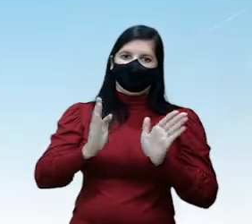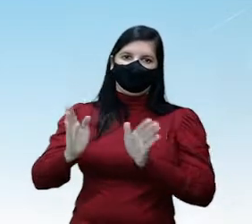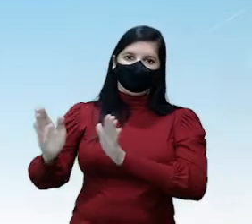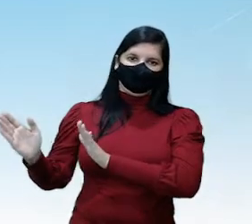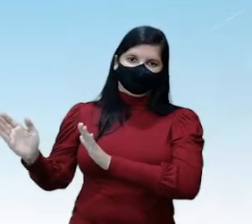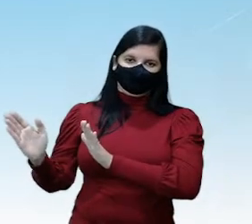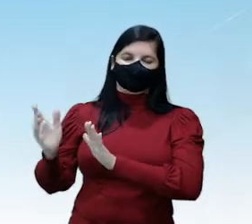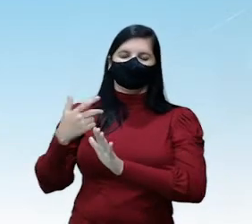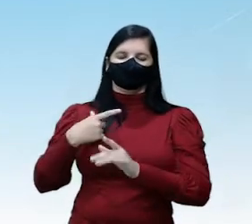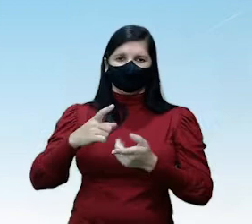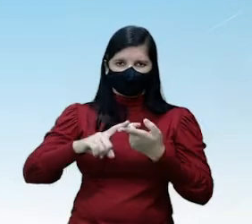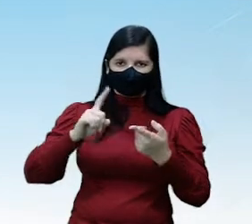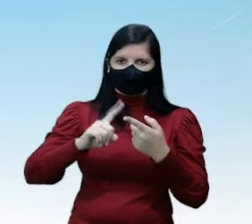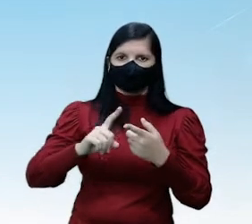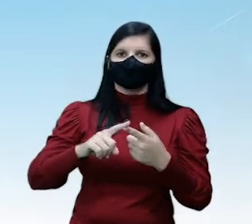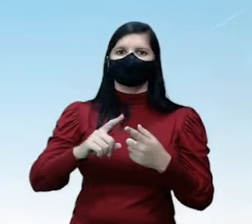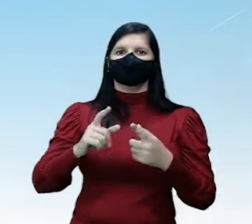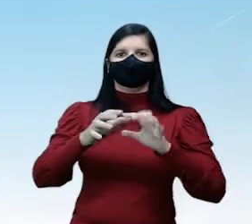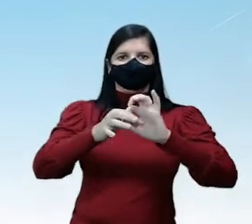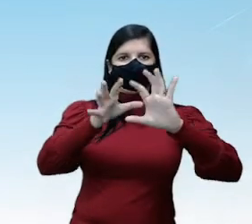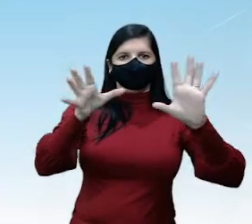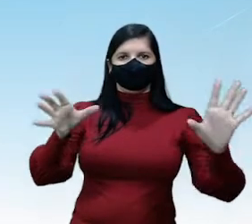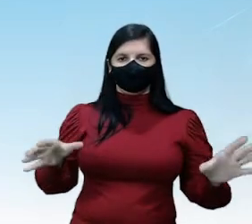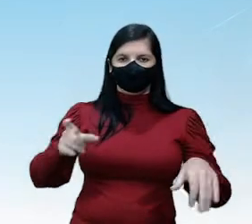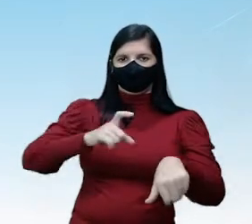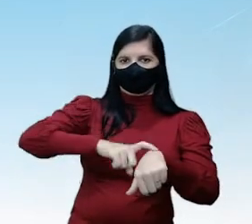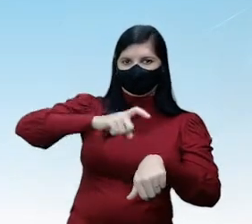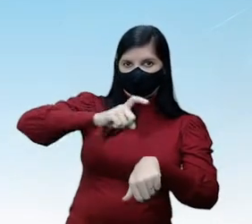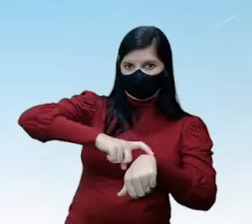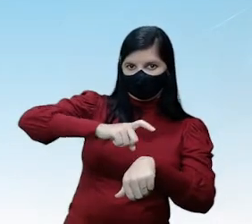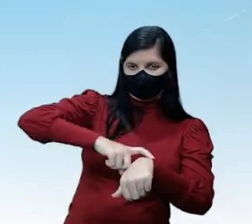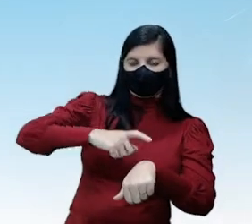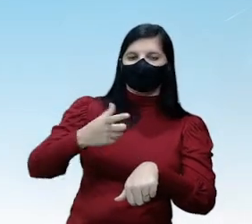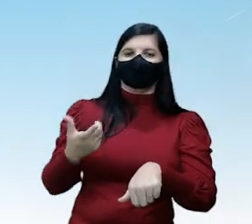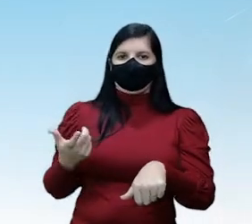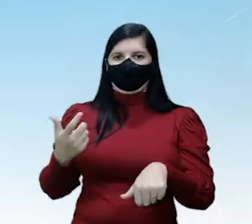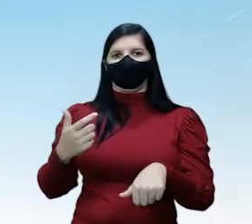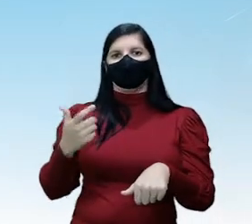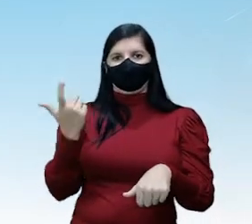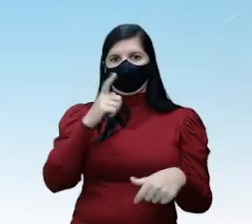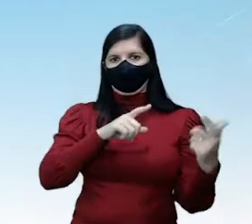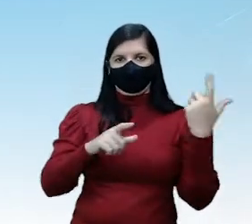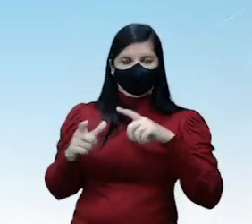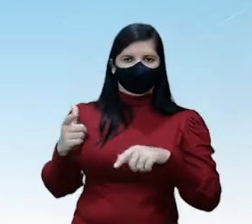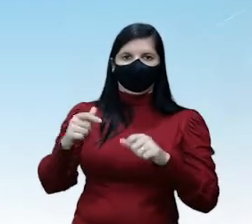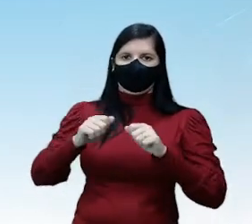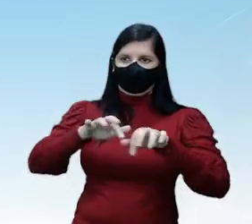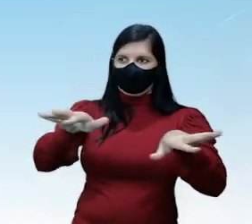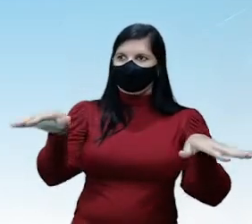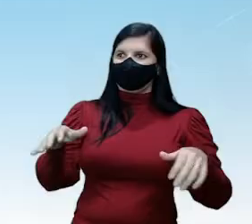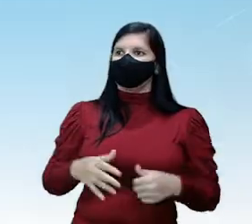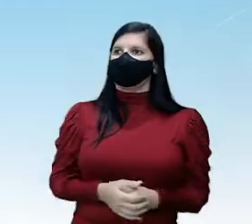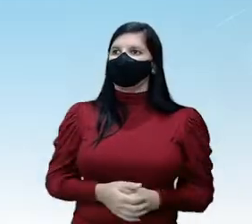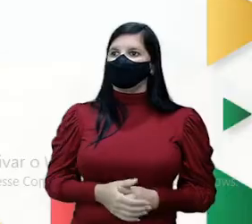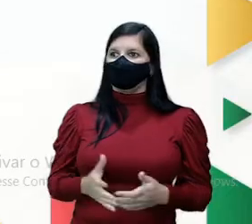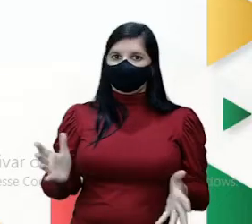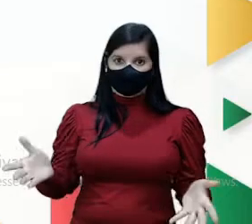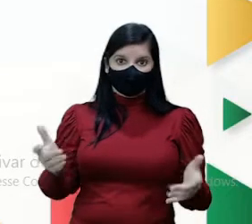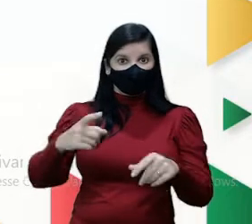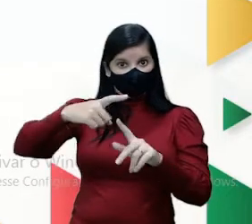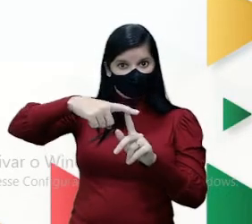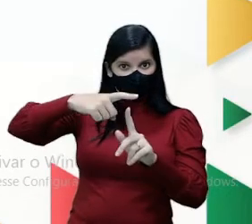além de permitir também a liberação em horários que existe aí uma maior demanda. Bom, olha aí um tipo